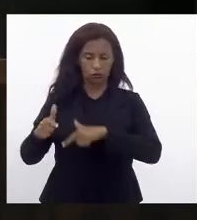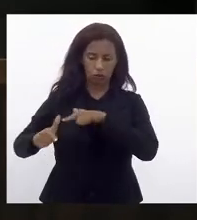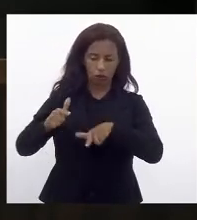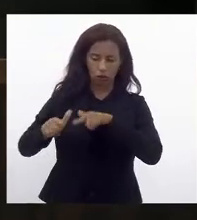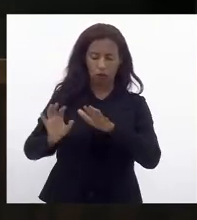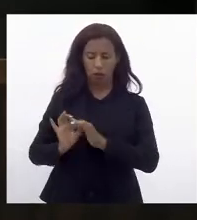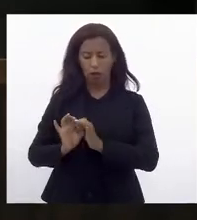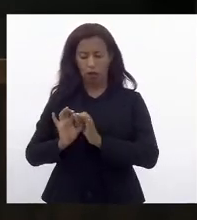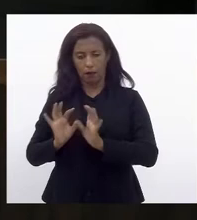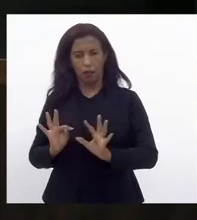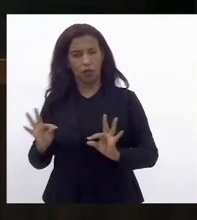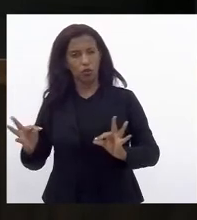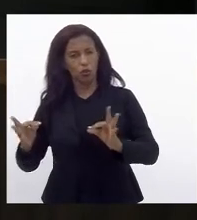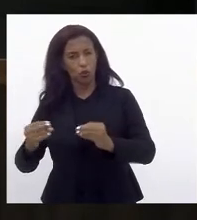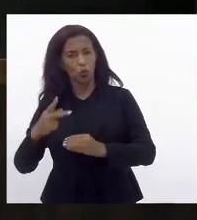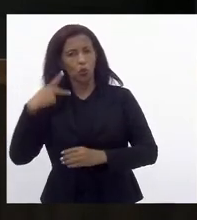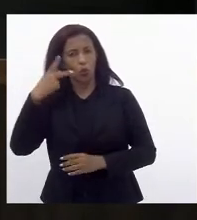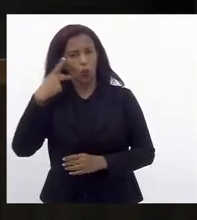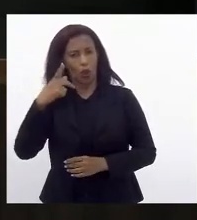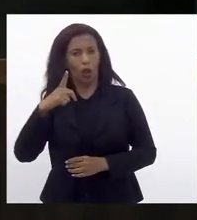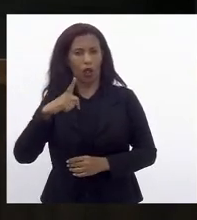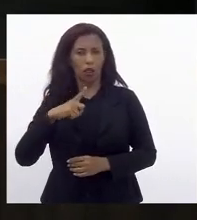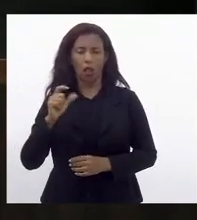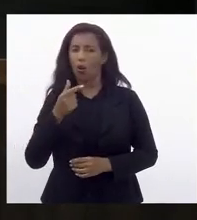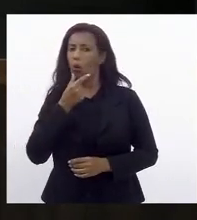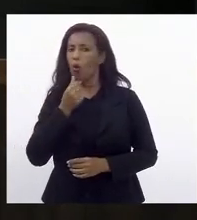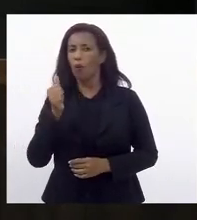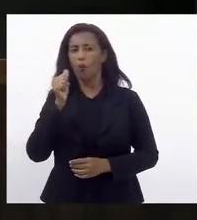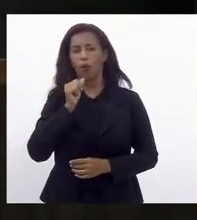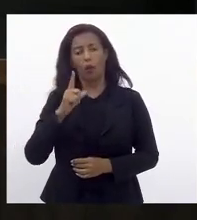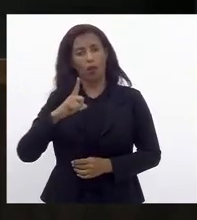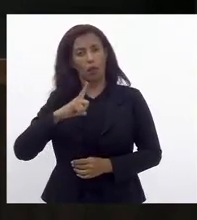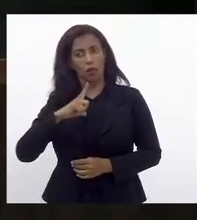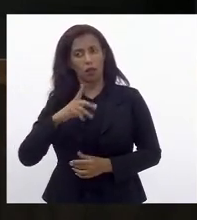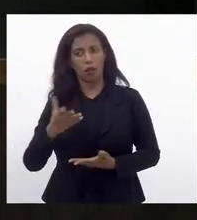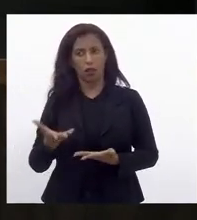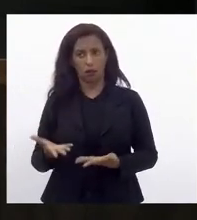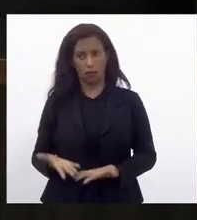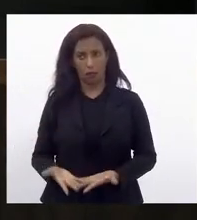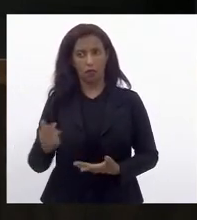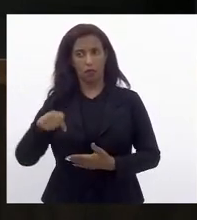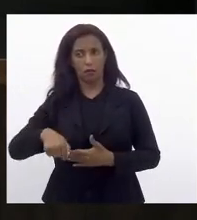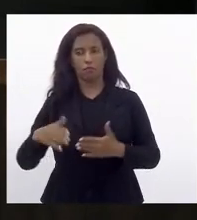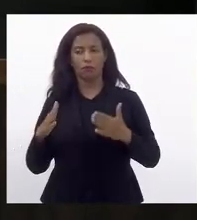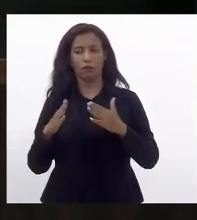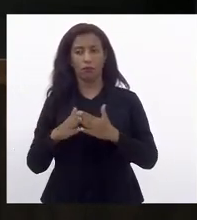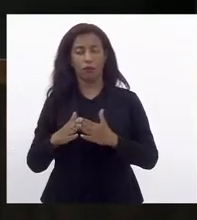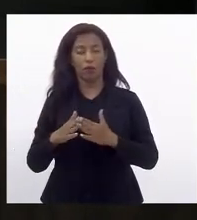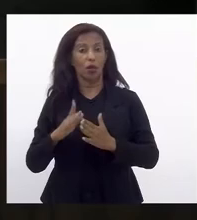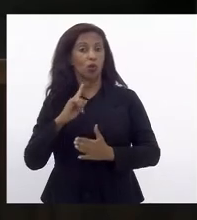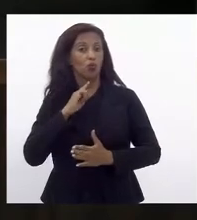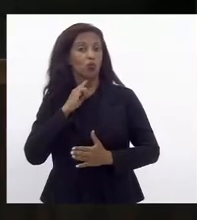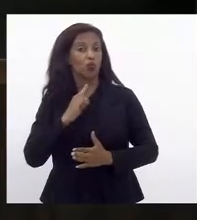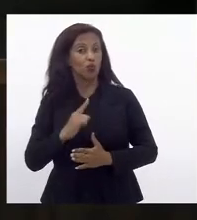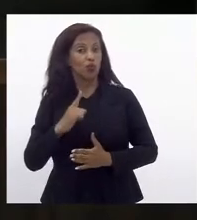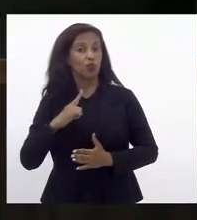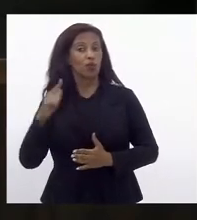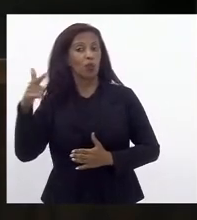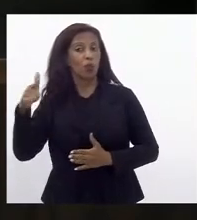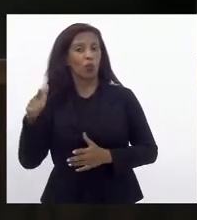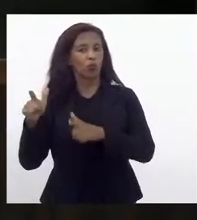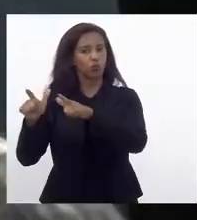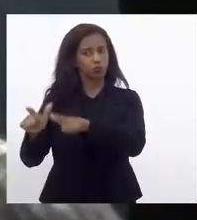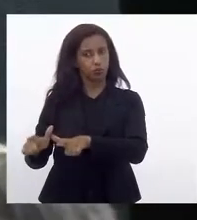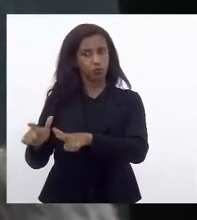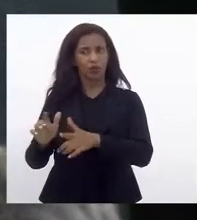a liberdade que todos os parlamentares, quer seja homem ou mulheres, têm nessa casa, duvido que tenha em outras assembleias.